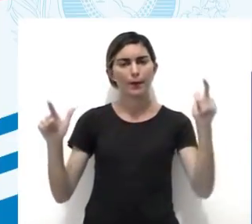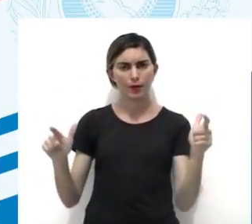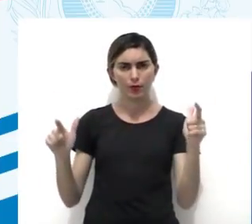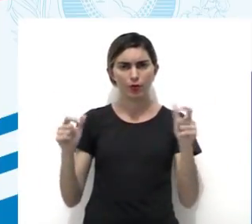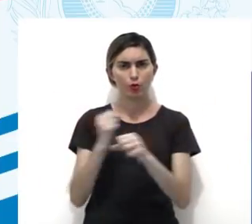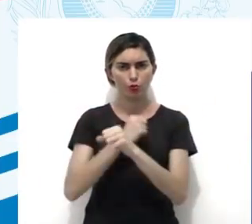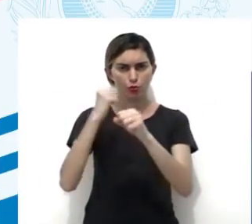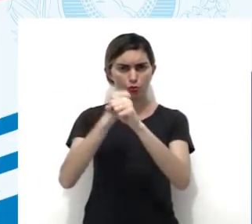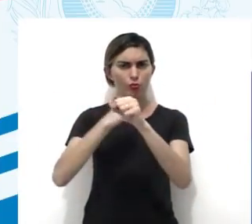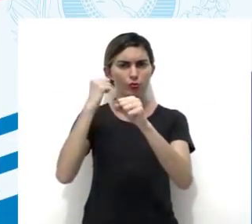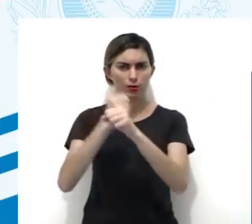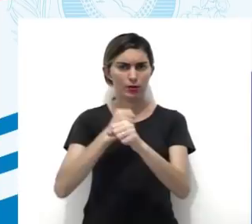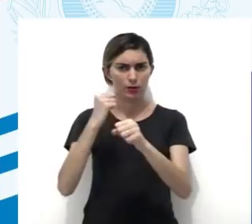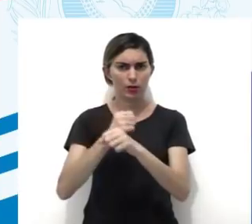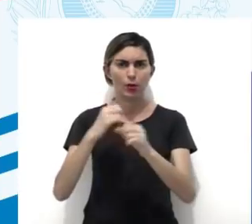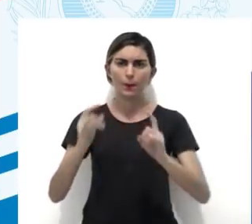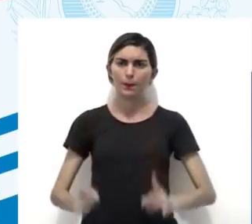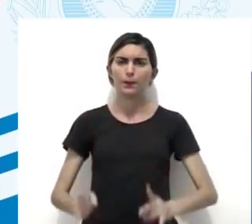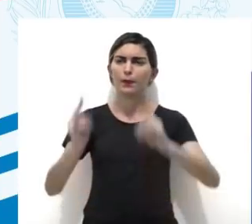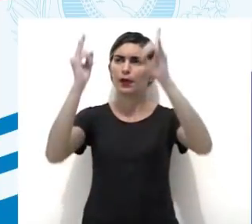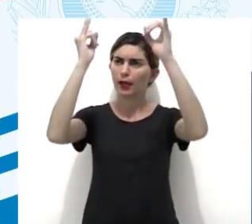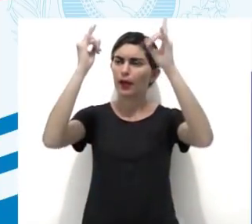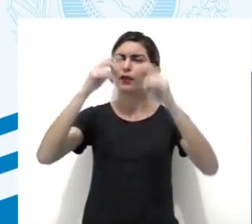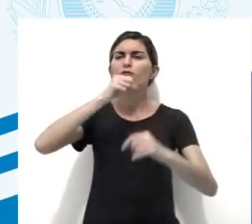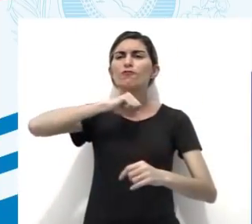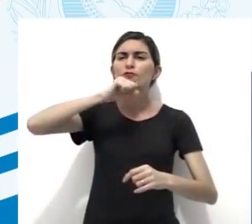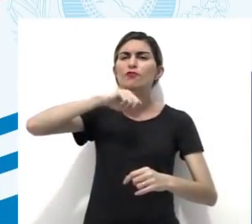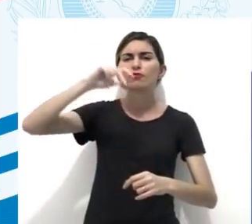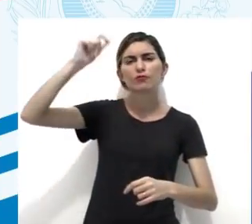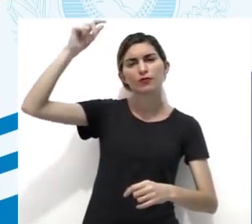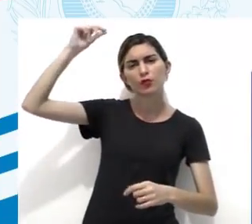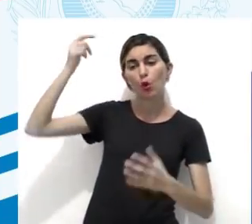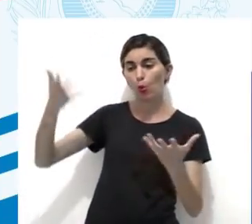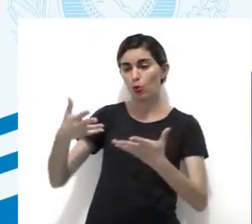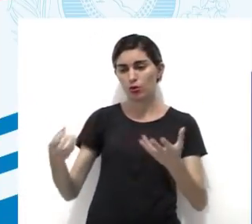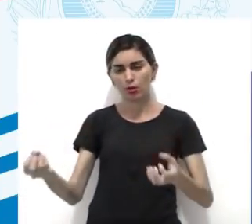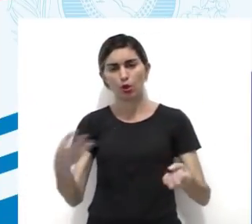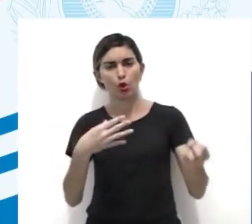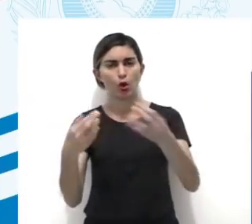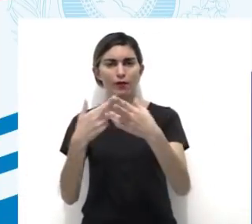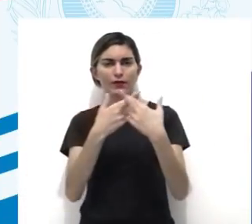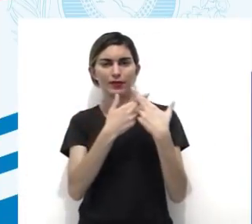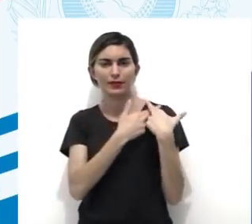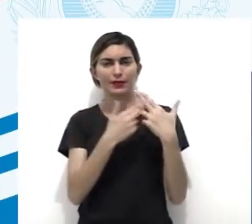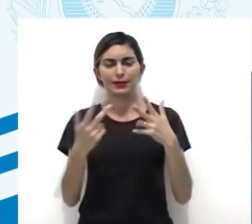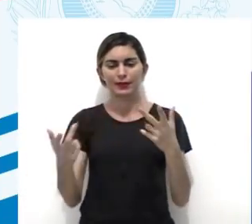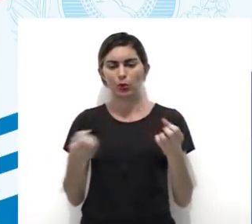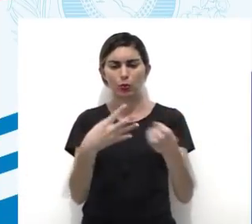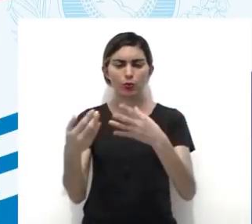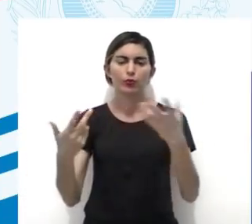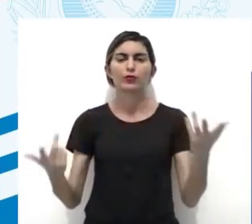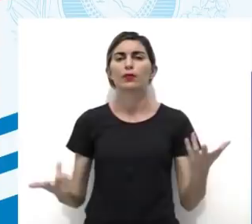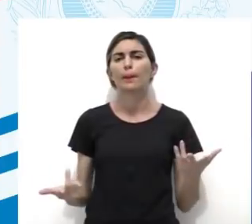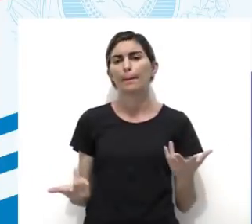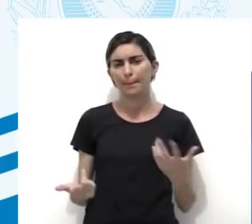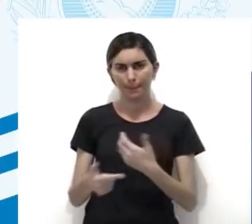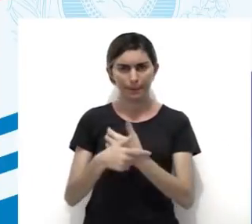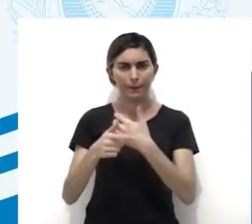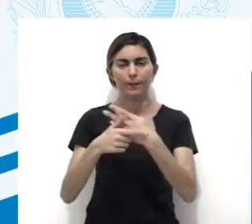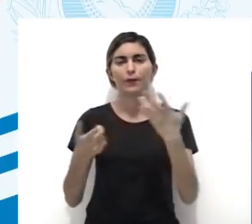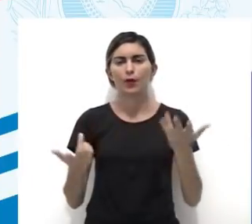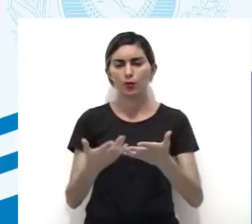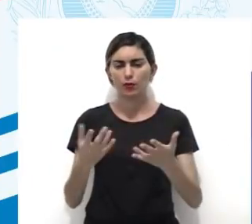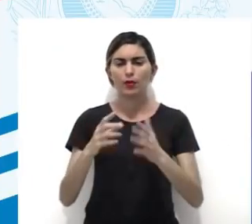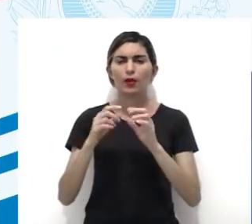essas construções, como prédios antigos, hoje têm novas funções. Então essas rugosidades elas estão presentes